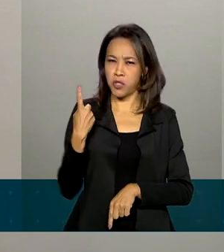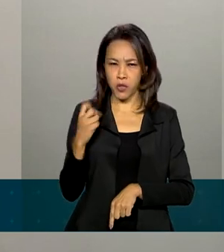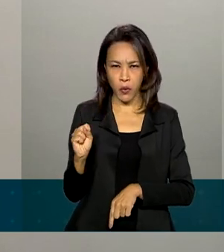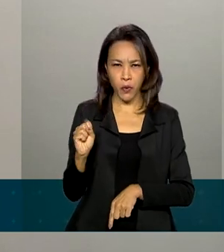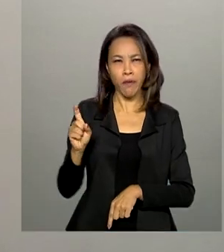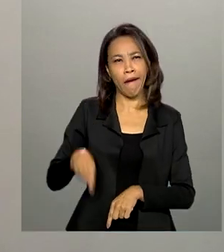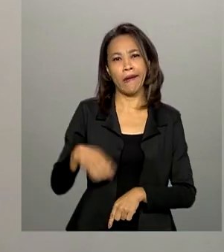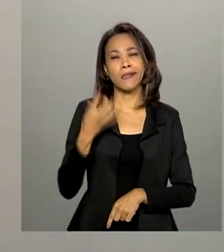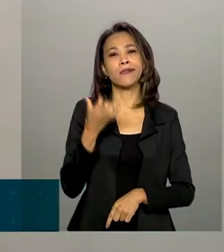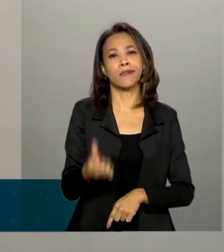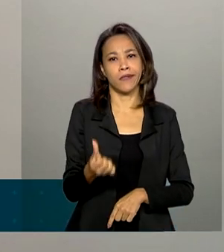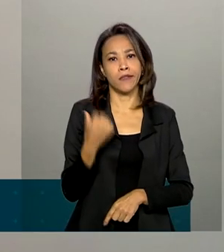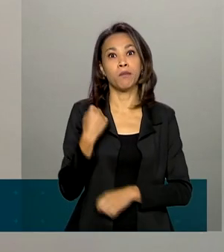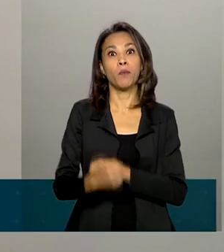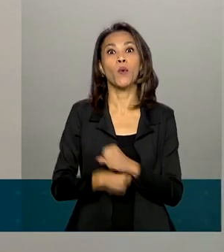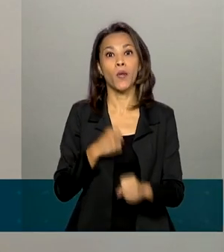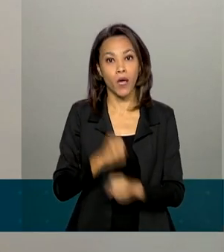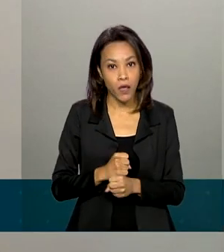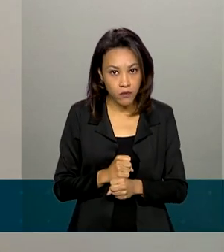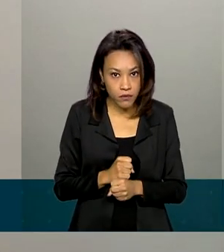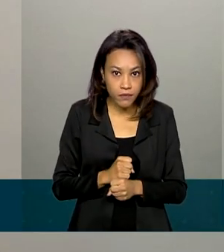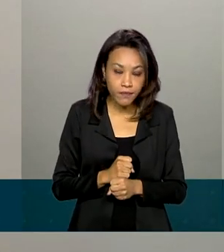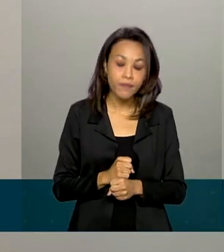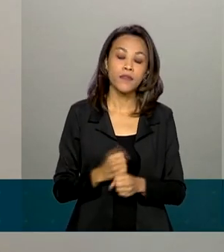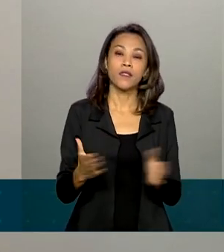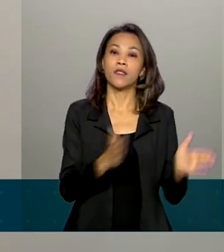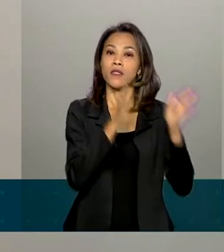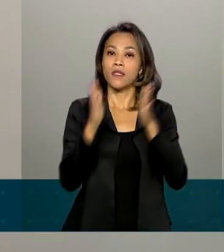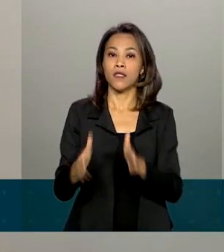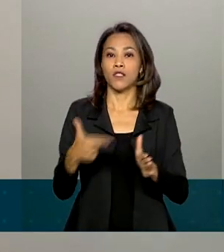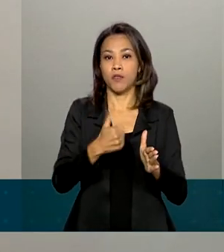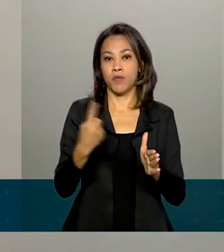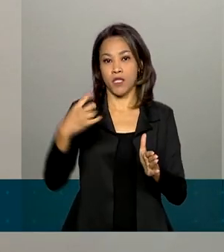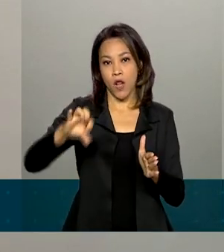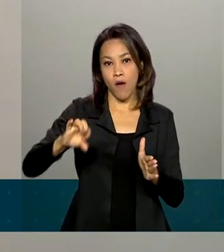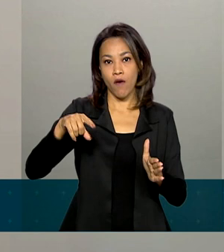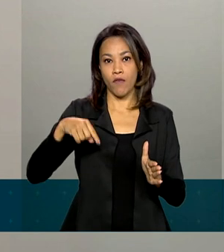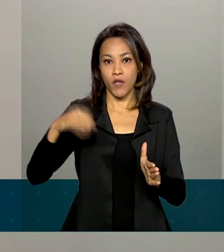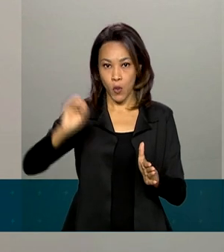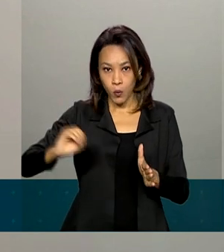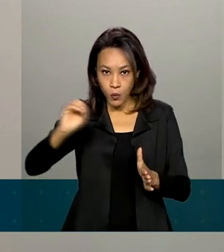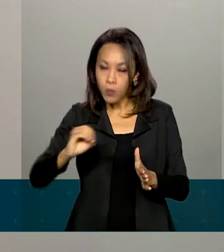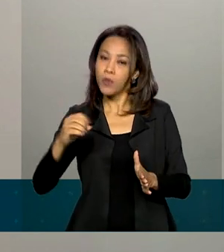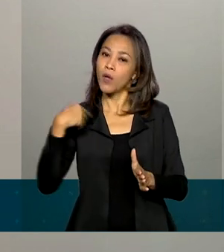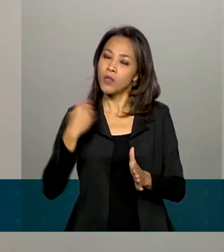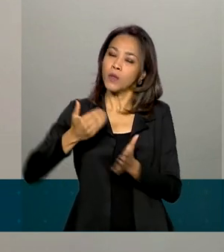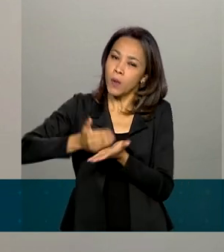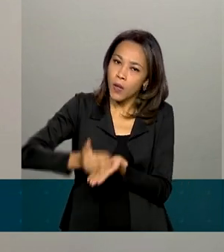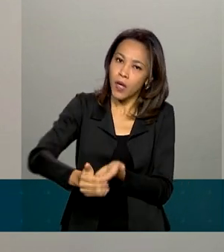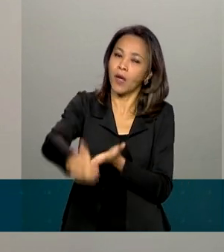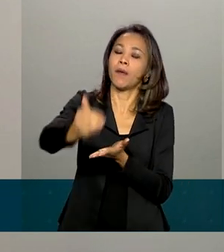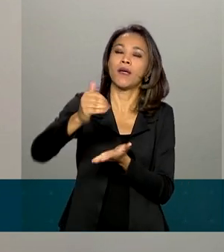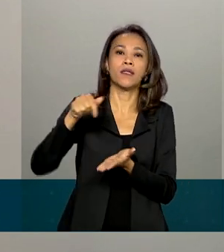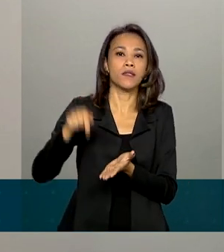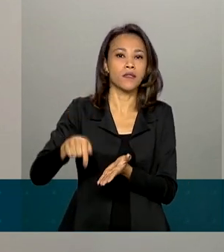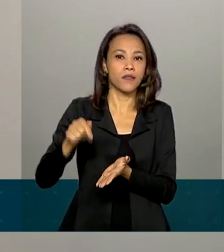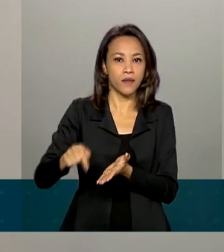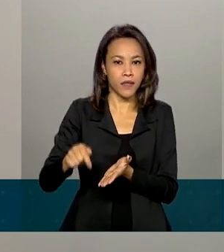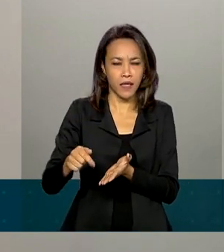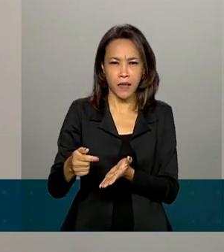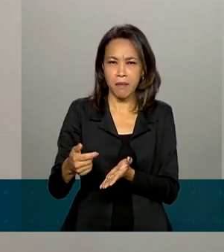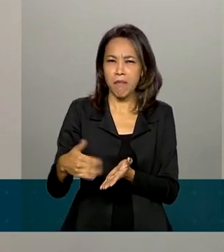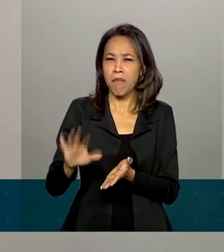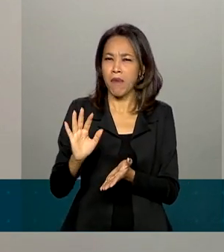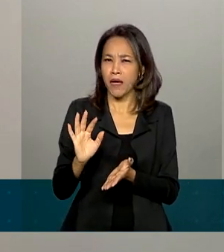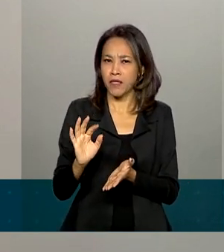seis leilões por ano. Em outubro de 2019 foi o momento que a gente começa o redesenho de gestão. Ou seja, em pouco